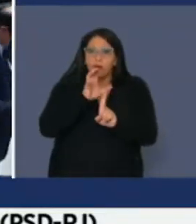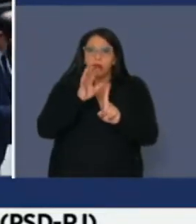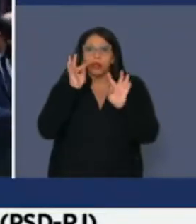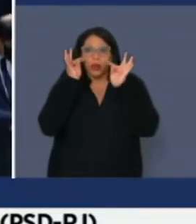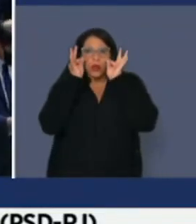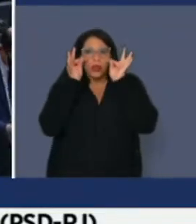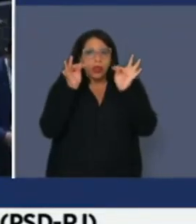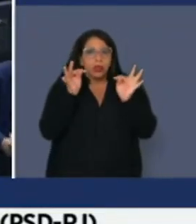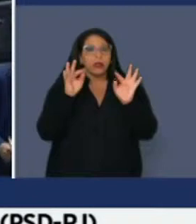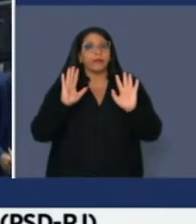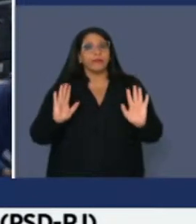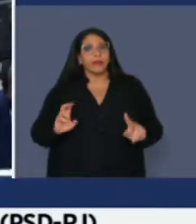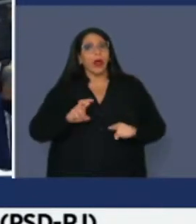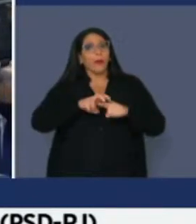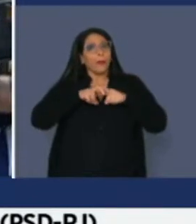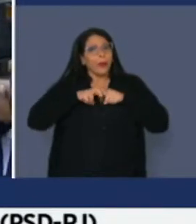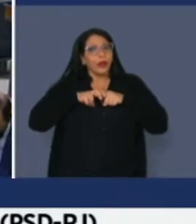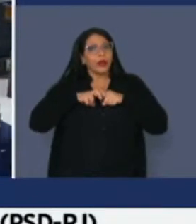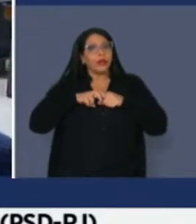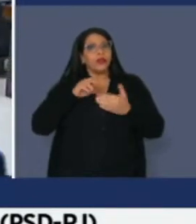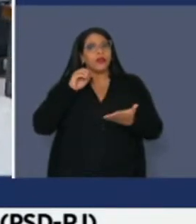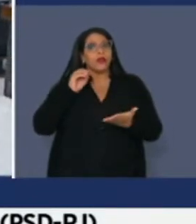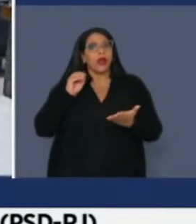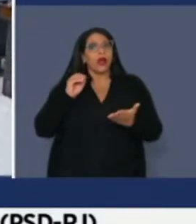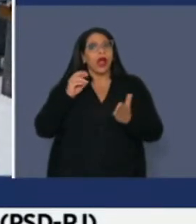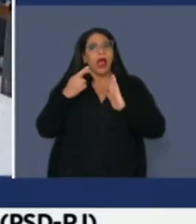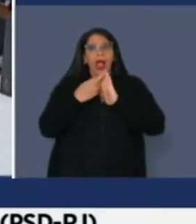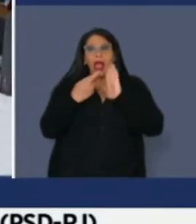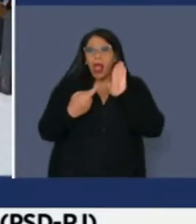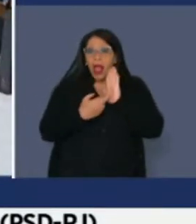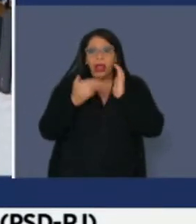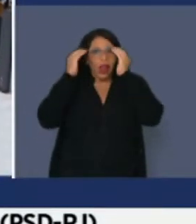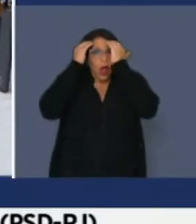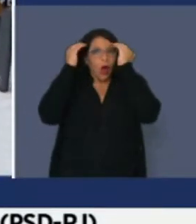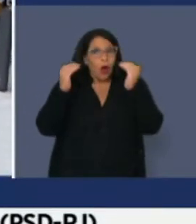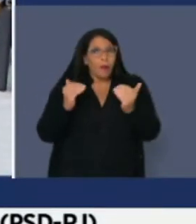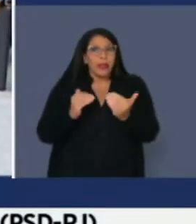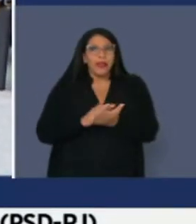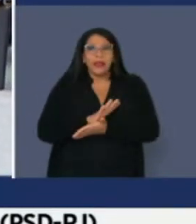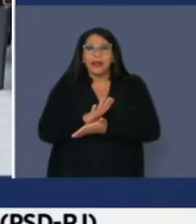portanto, quebrou o decoro parlamentar e